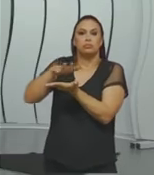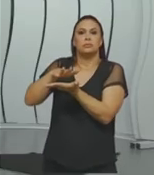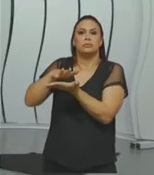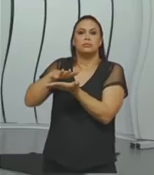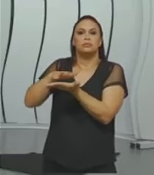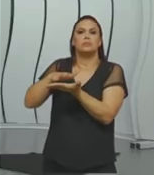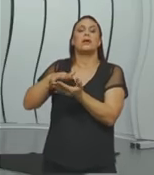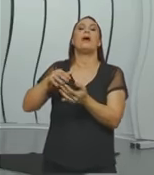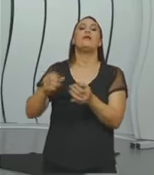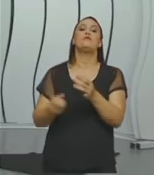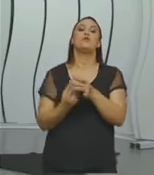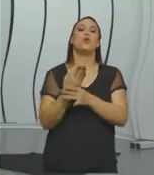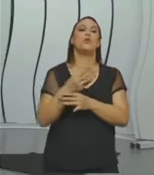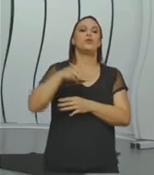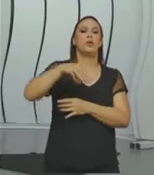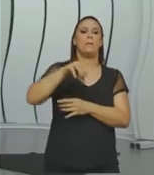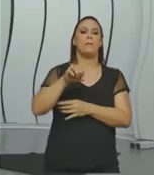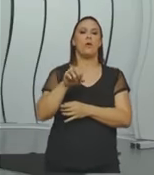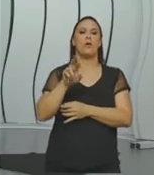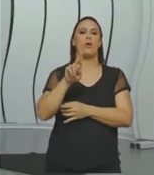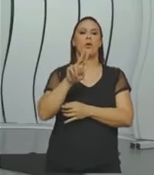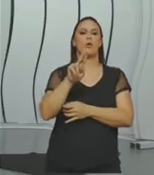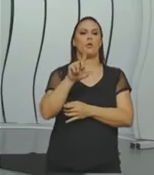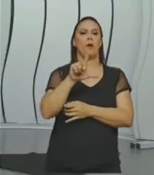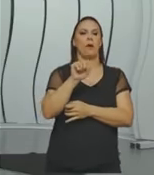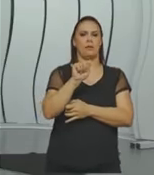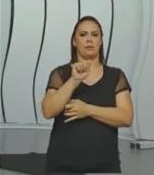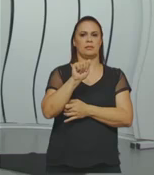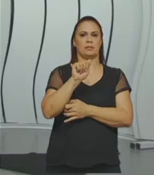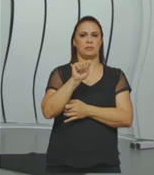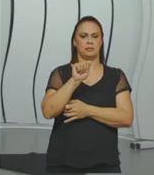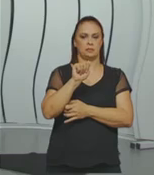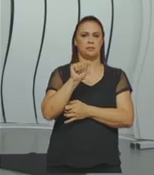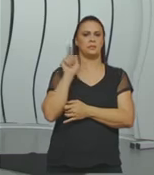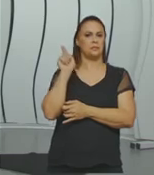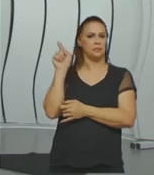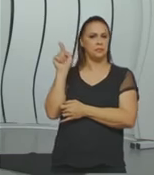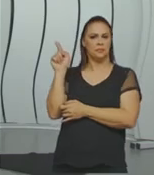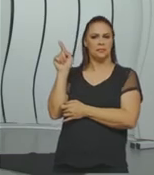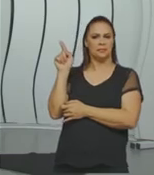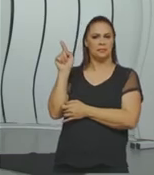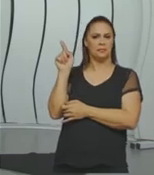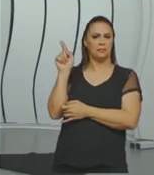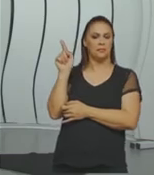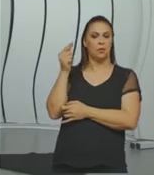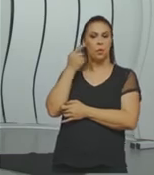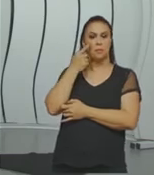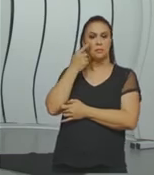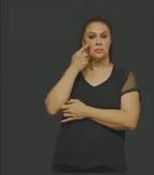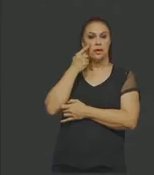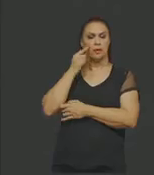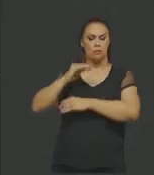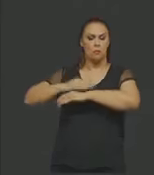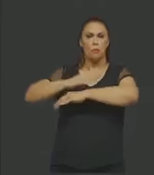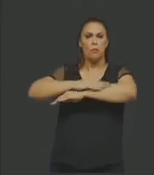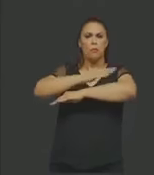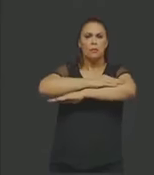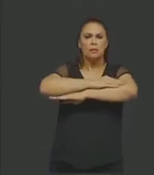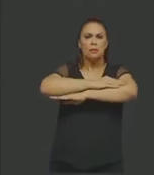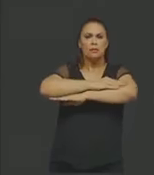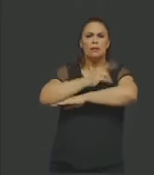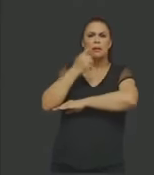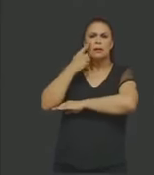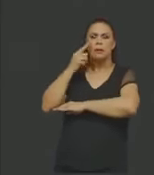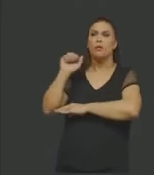tá? Uma cavidade interna. Feito isso, olha um anfíbio que vai possuir um ovo heterolécito, com